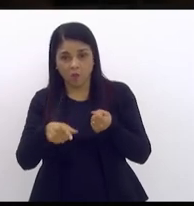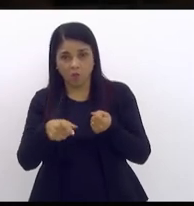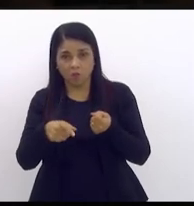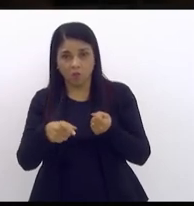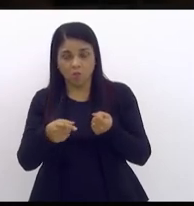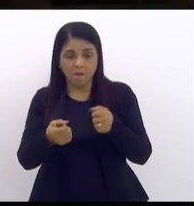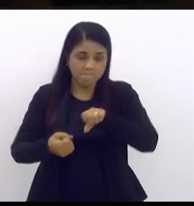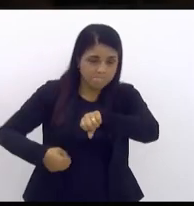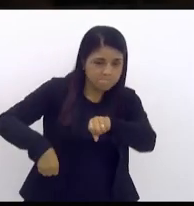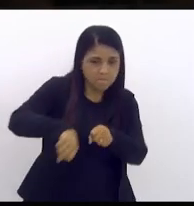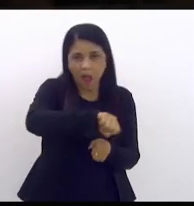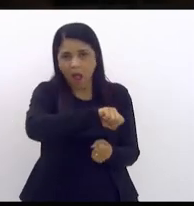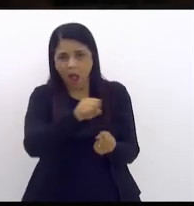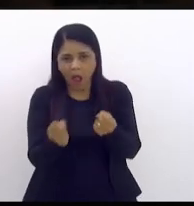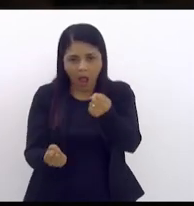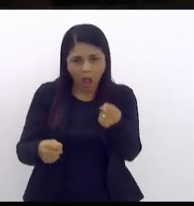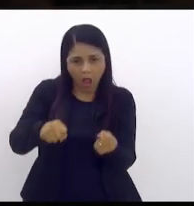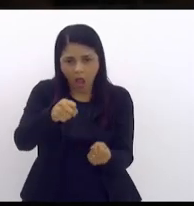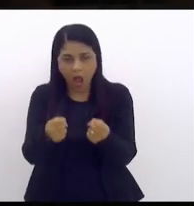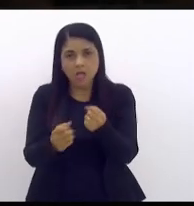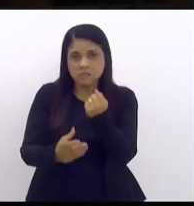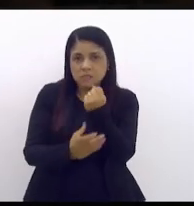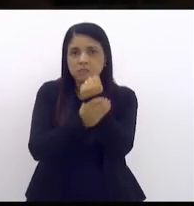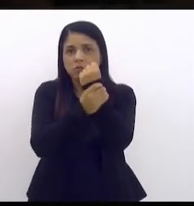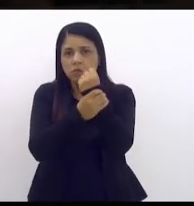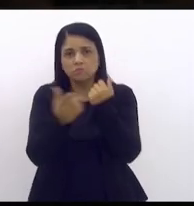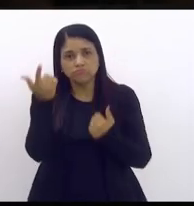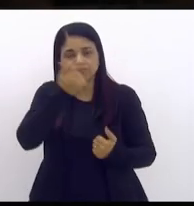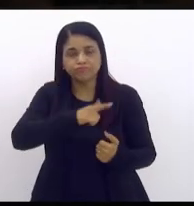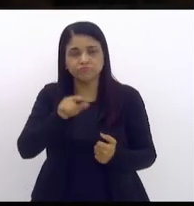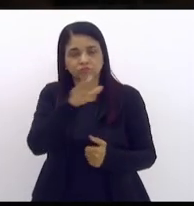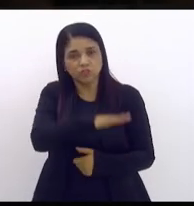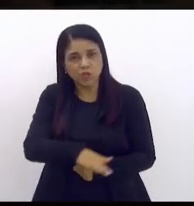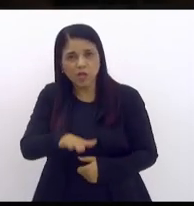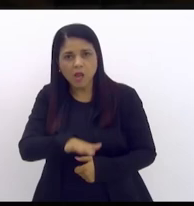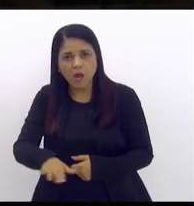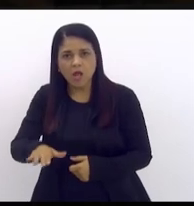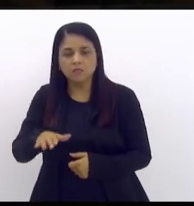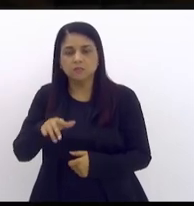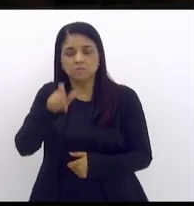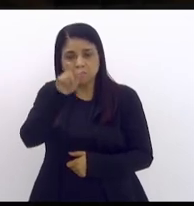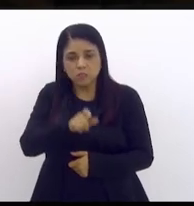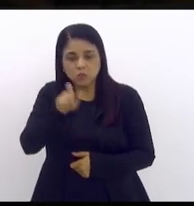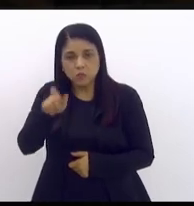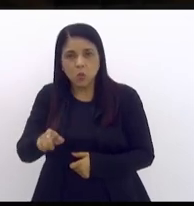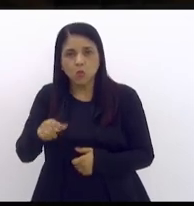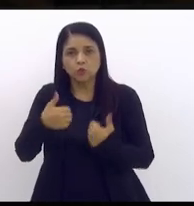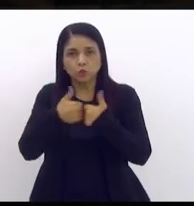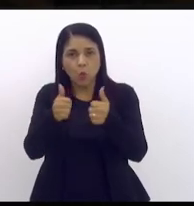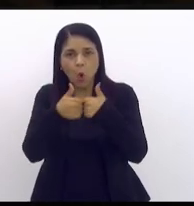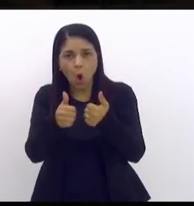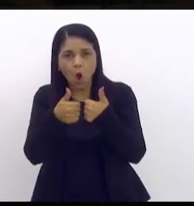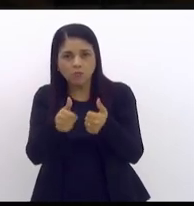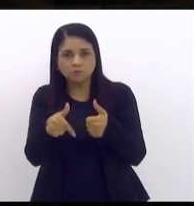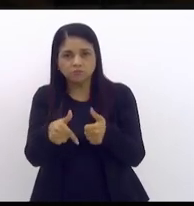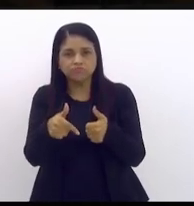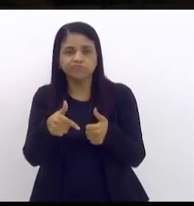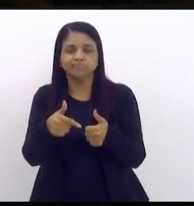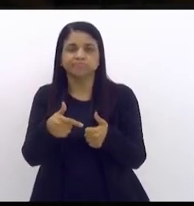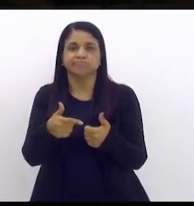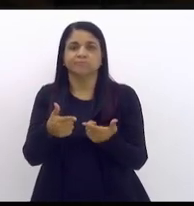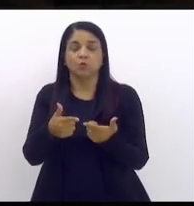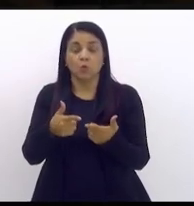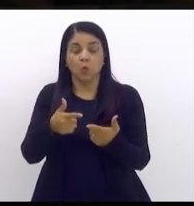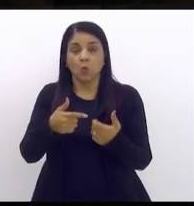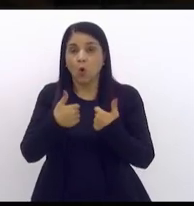uma manobra que preservou a segurança e a vida de crianças, de pessoas que estavam naquele ônibus, a gente teria tido uma tragédia, porque o ônibus